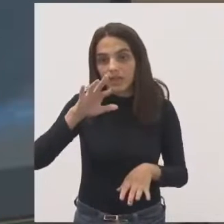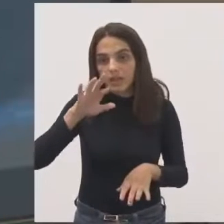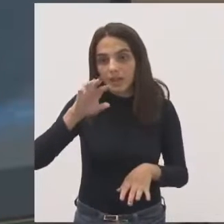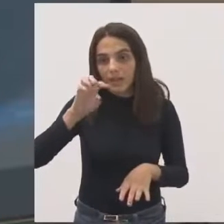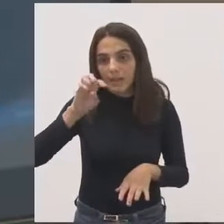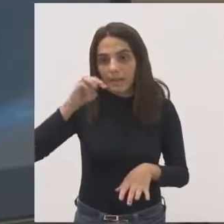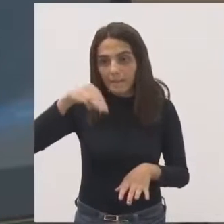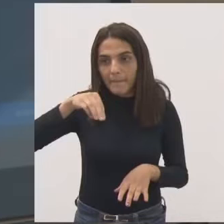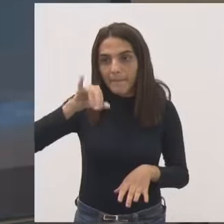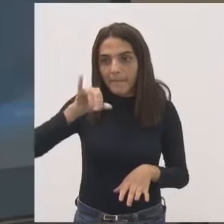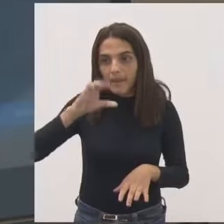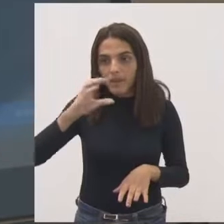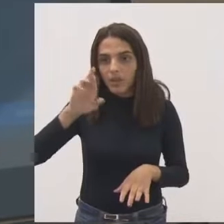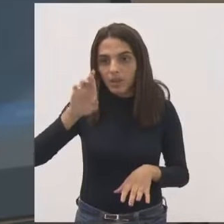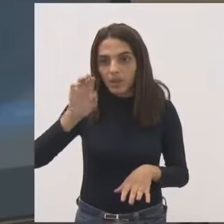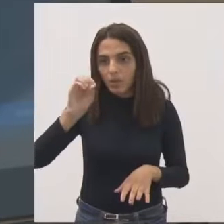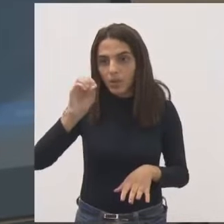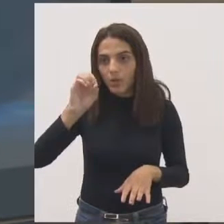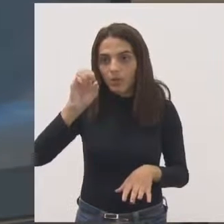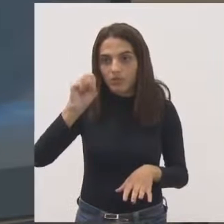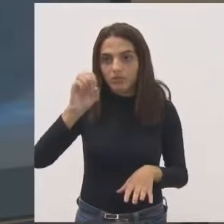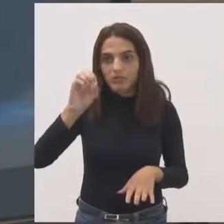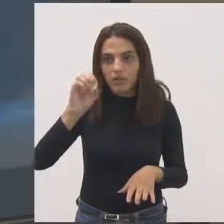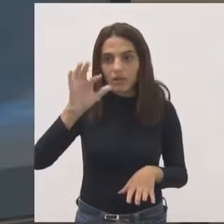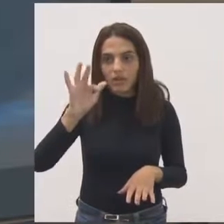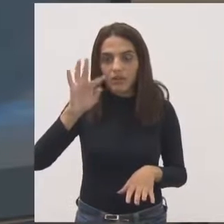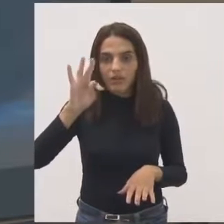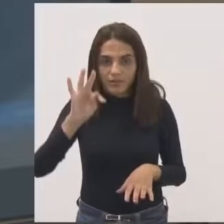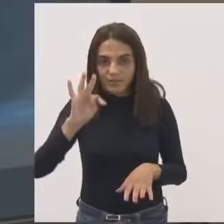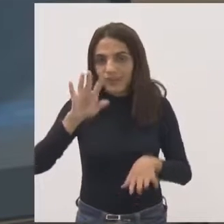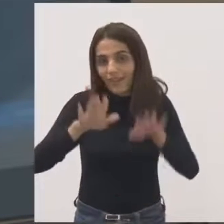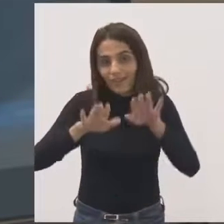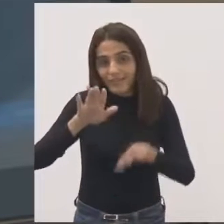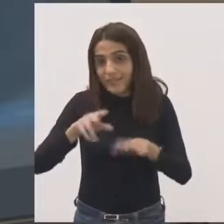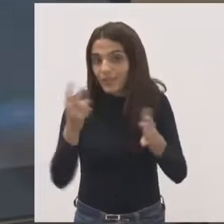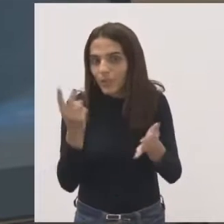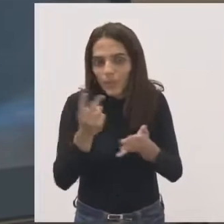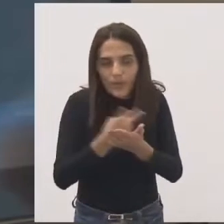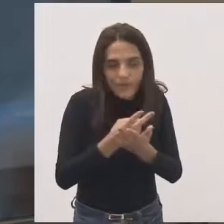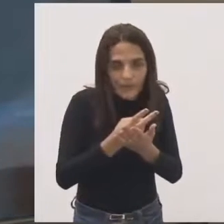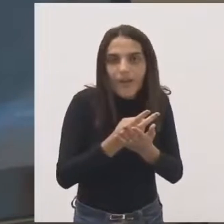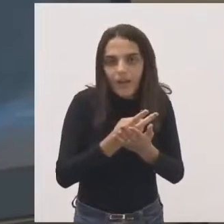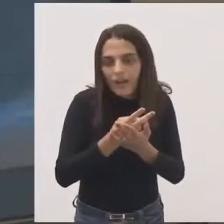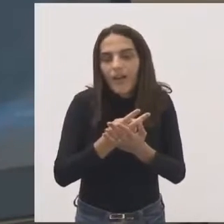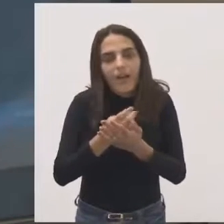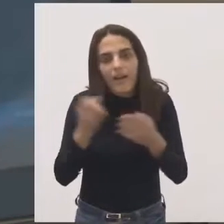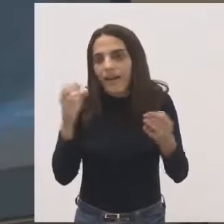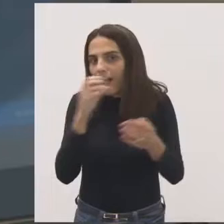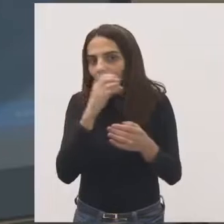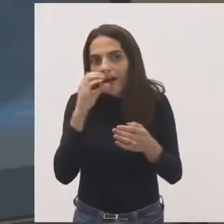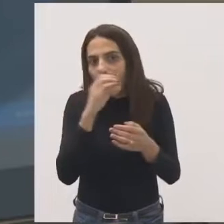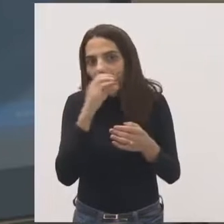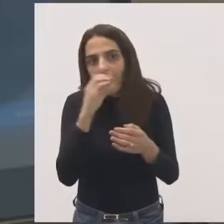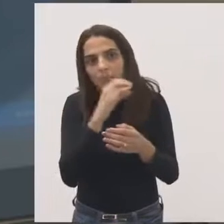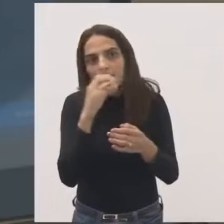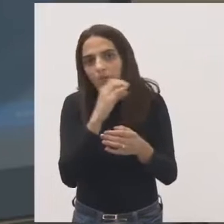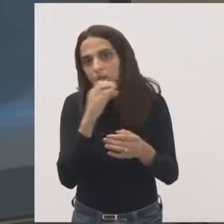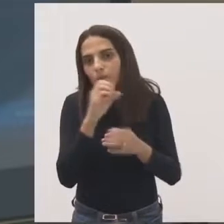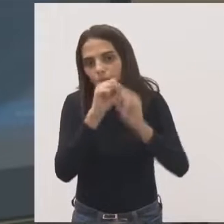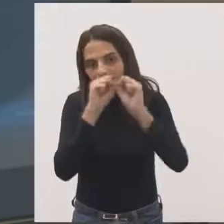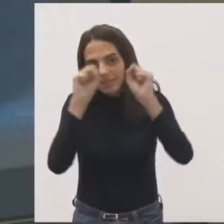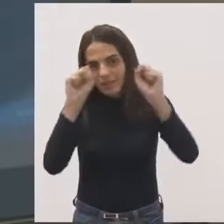programa e vê que está tendo algum bug, algum erro. Então eles pegam esse erro, né? Só que tudo